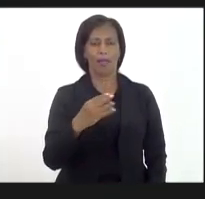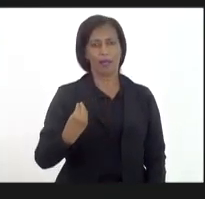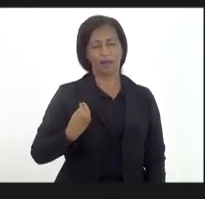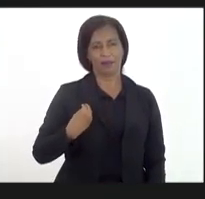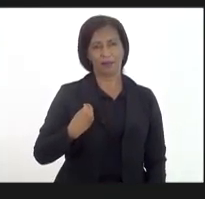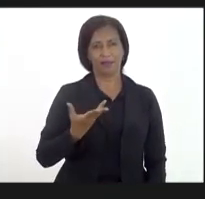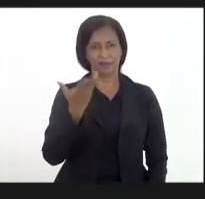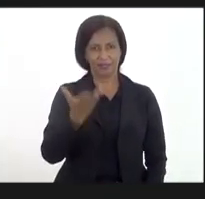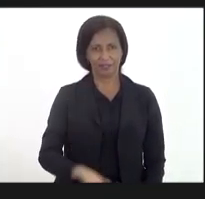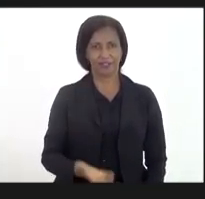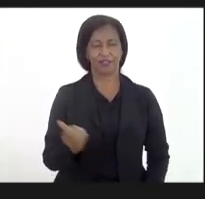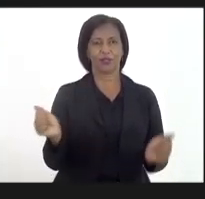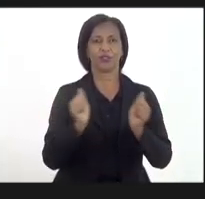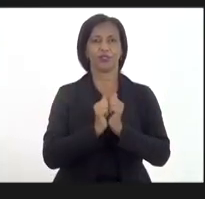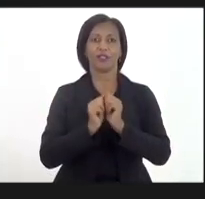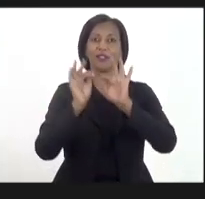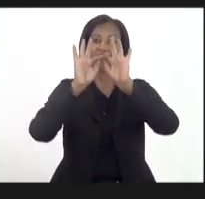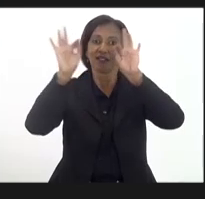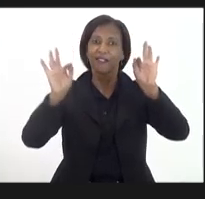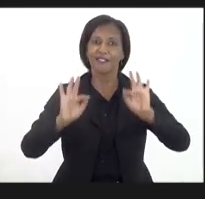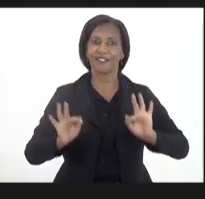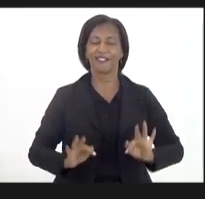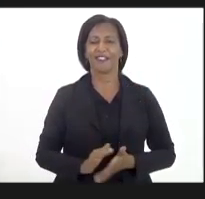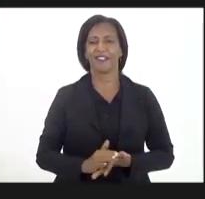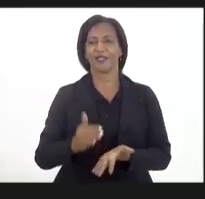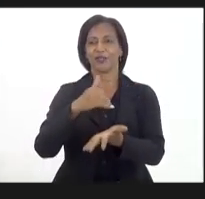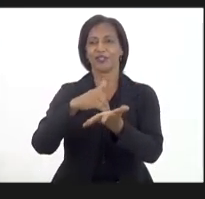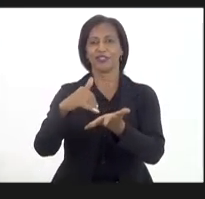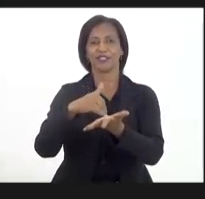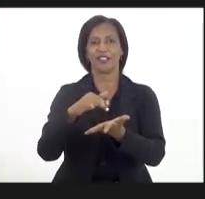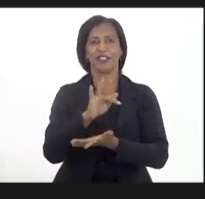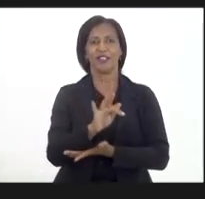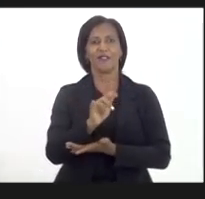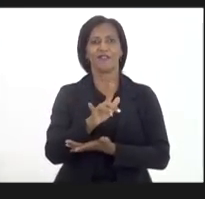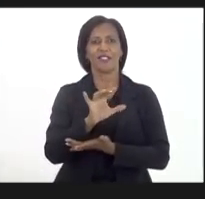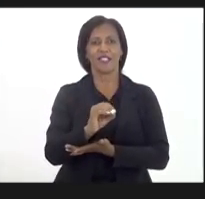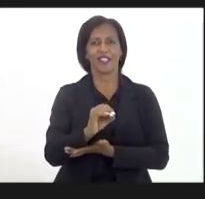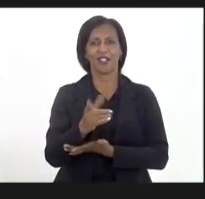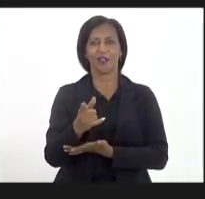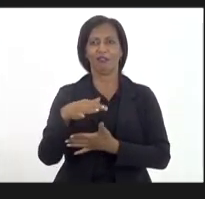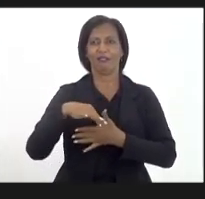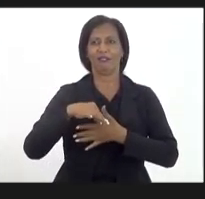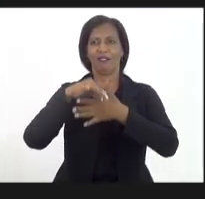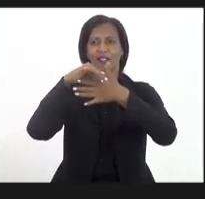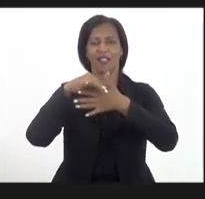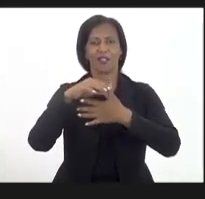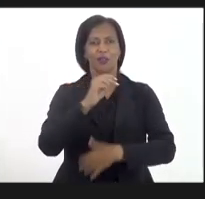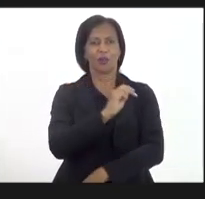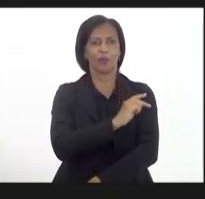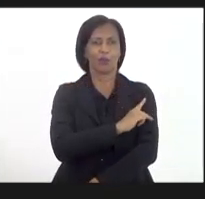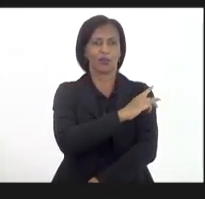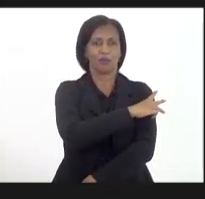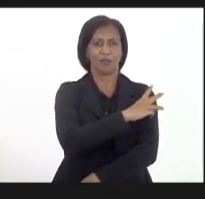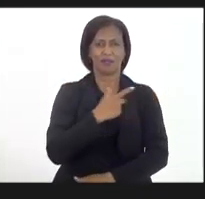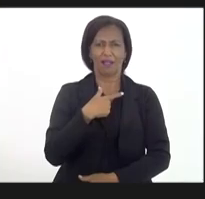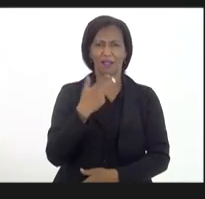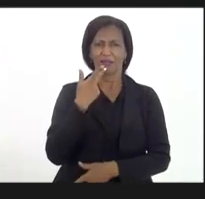presente conosco e muito feliz da do secretário Figueiredo do comando da polícia militar ele indicado